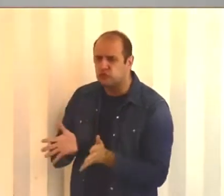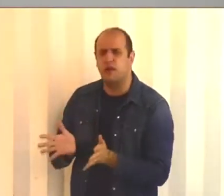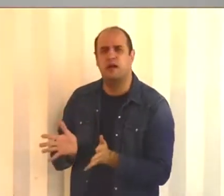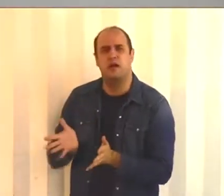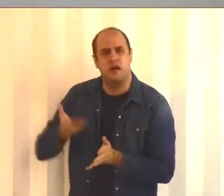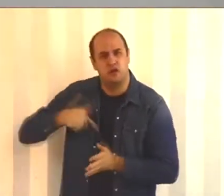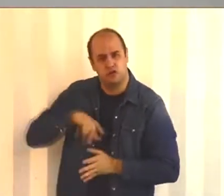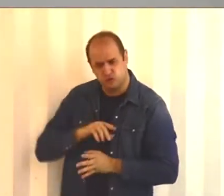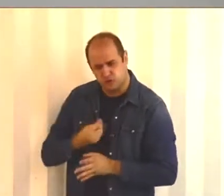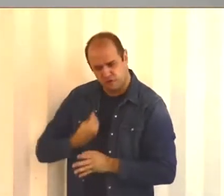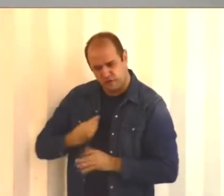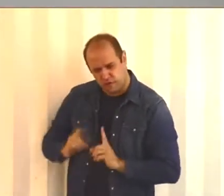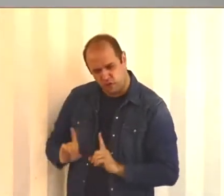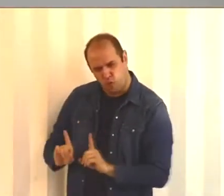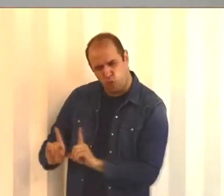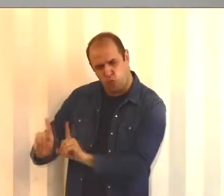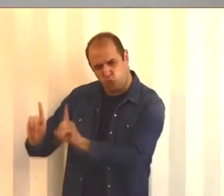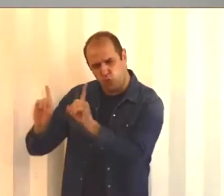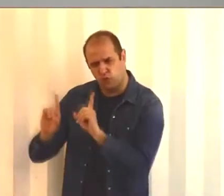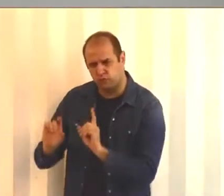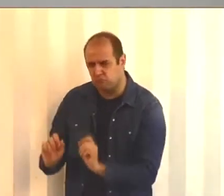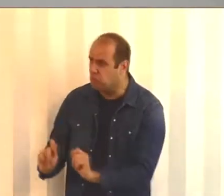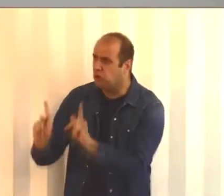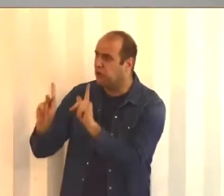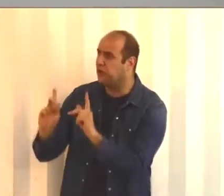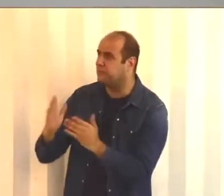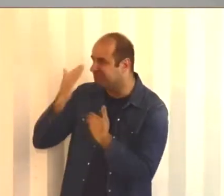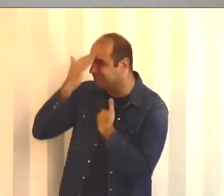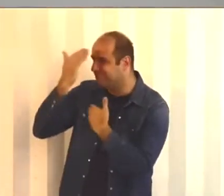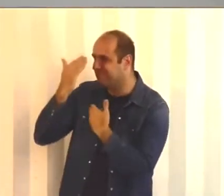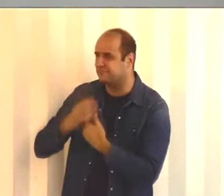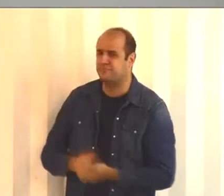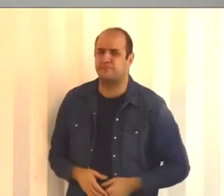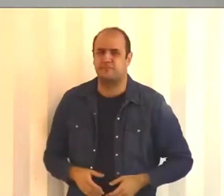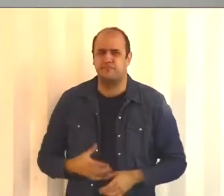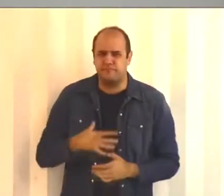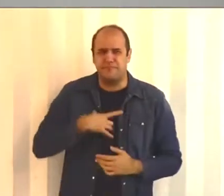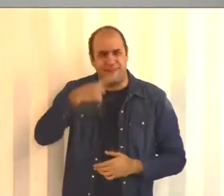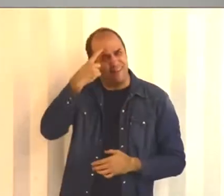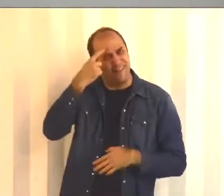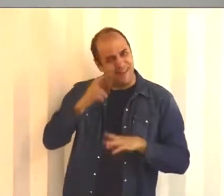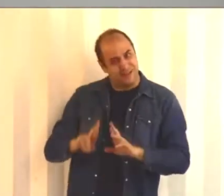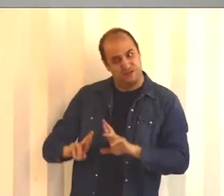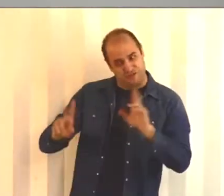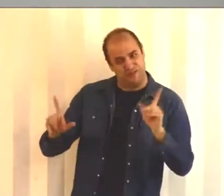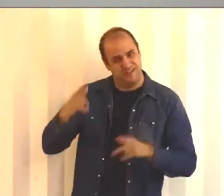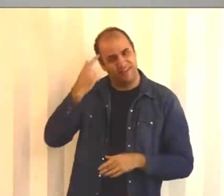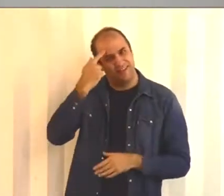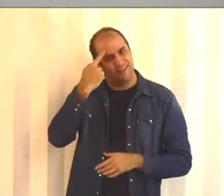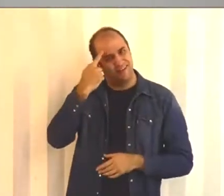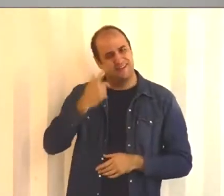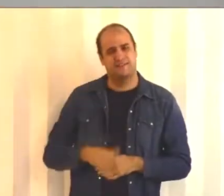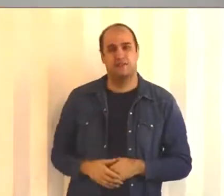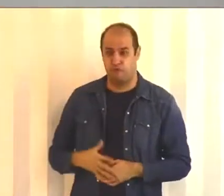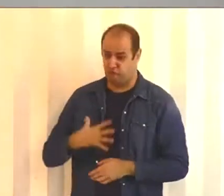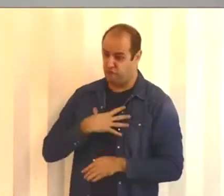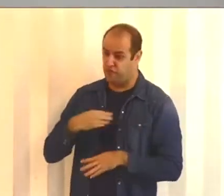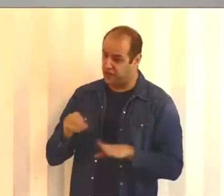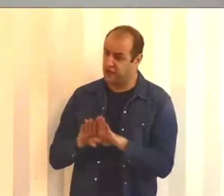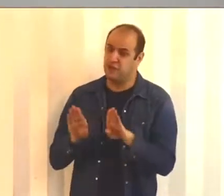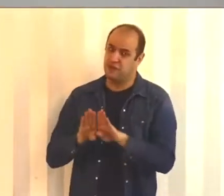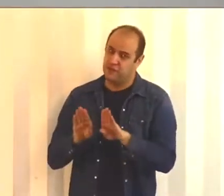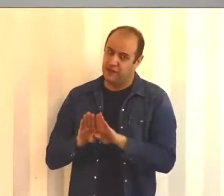privilégio de caminharmos juntos. A consciência oriental, inclusive, de filhos, é também muito diferente da